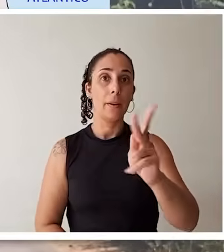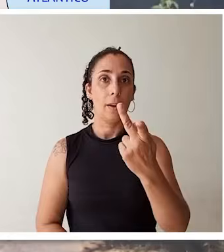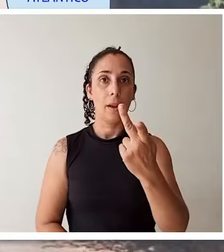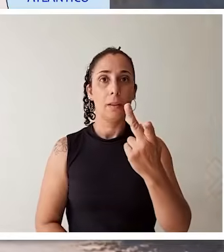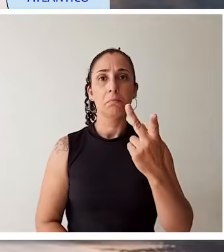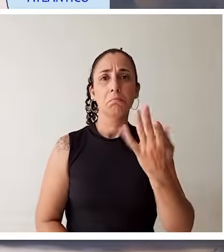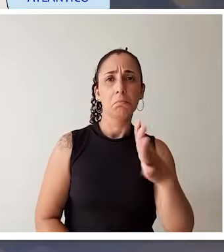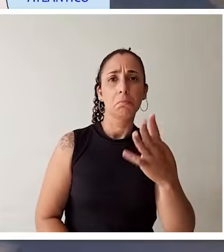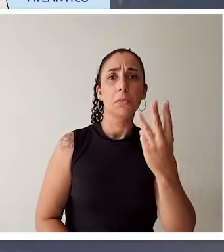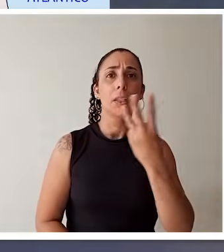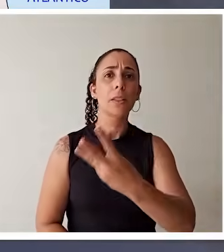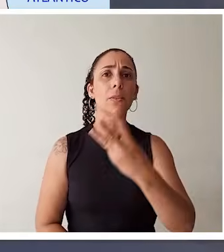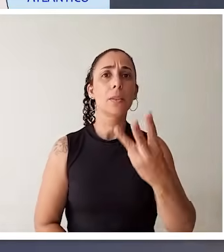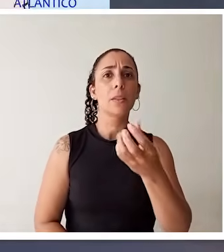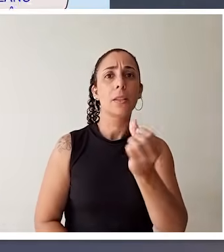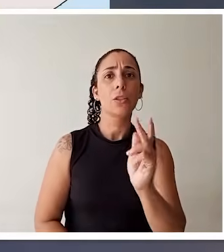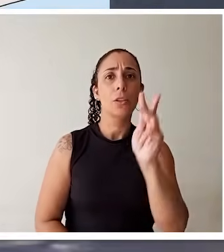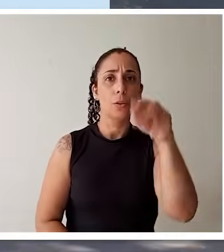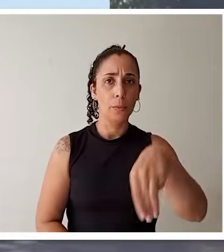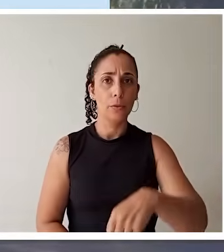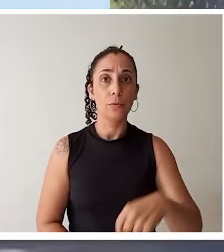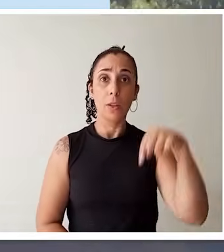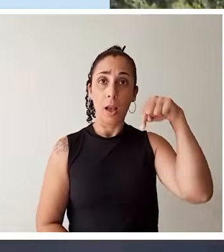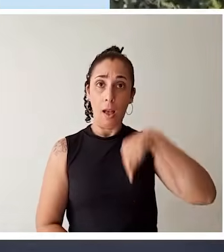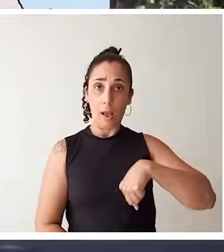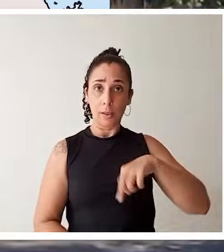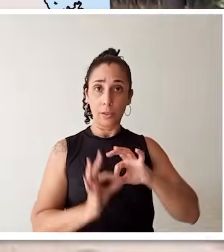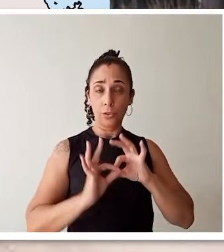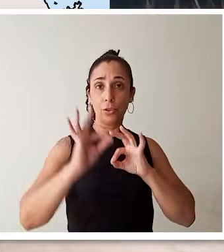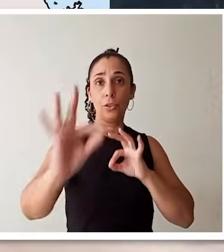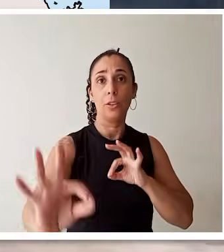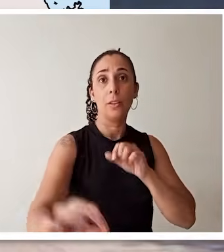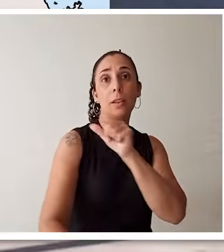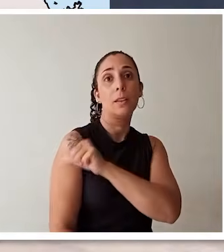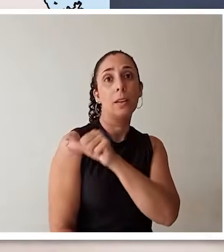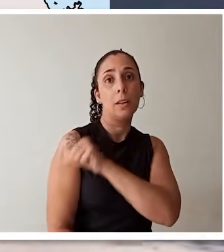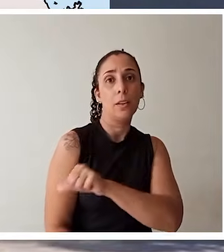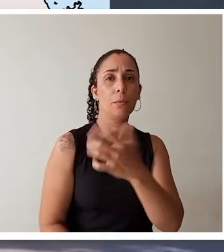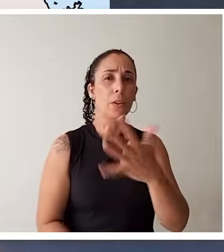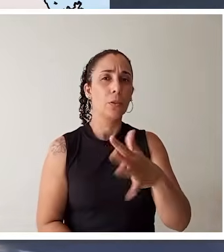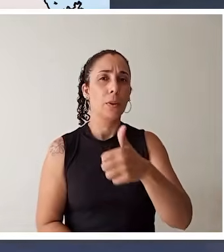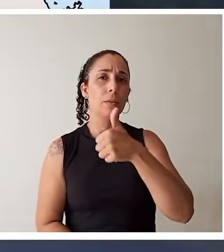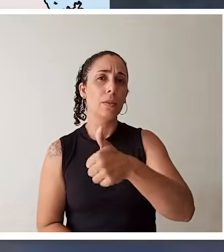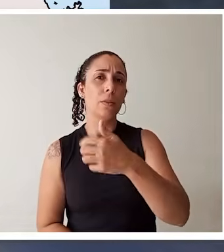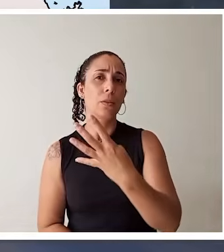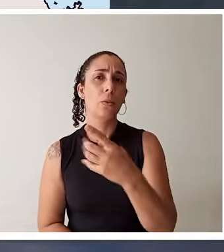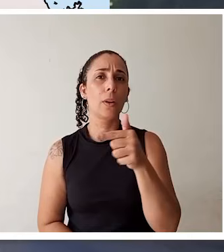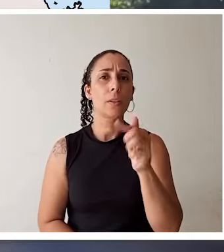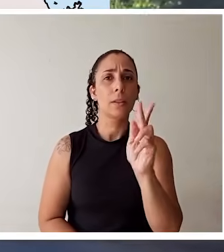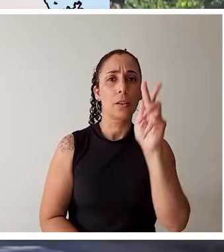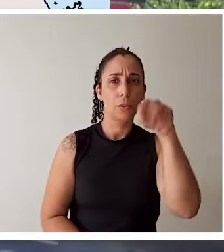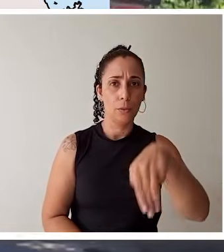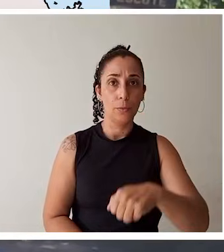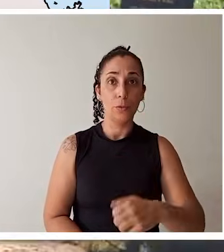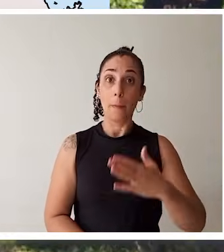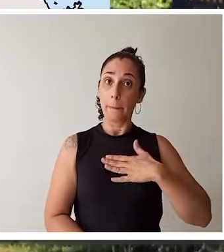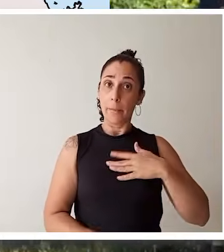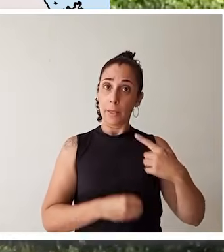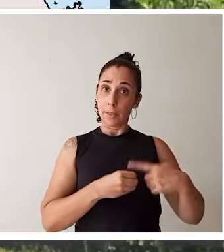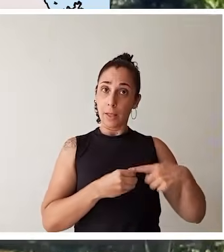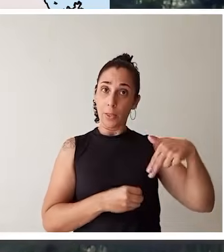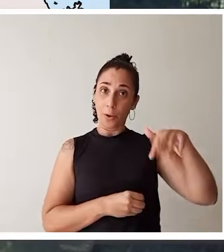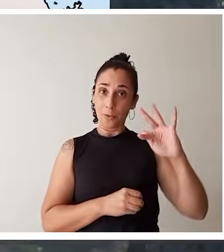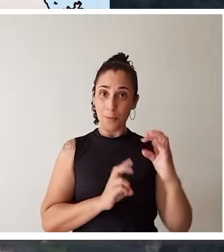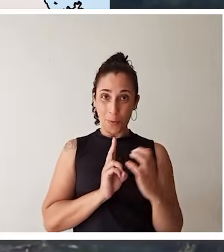em torno de 336 quilômetros. Já daqui até o Rio de Janeiro dá em torno de 147. No meu caso, como eu sou